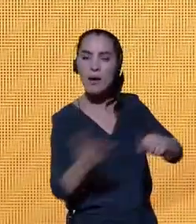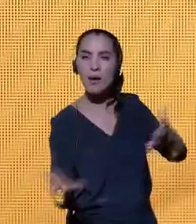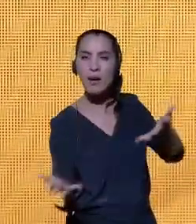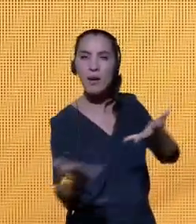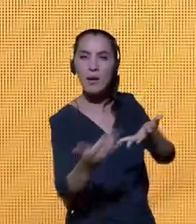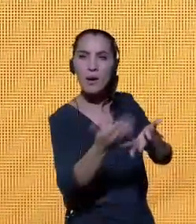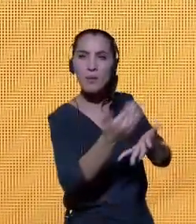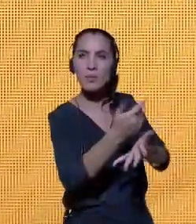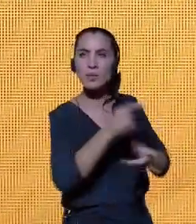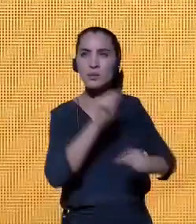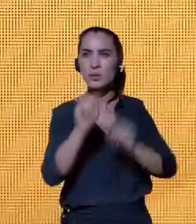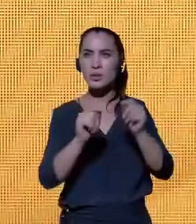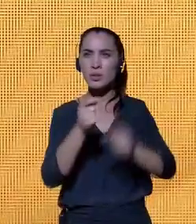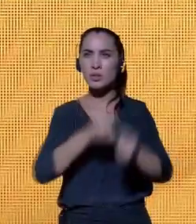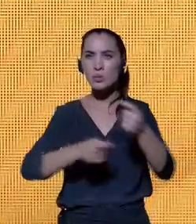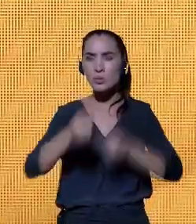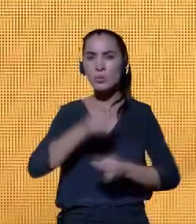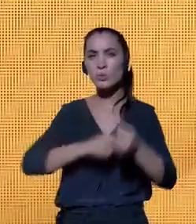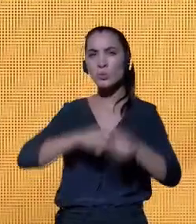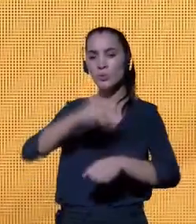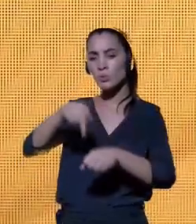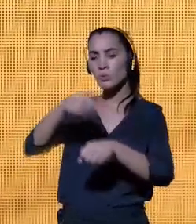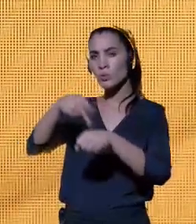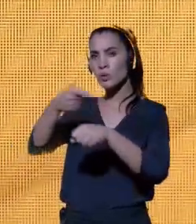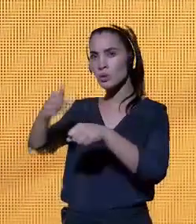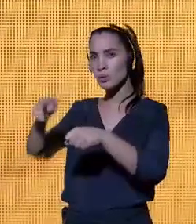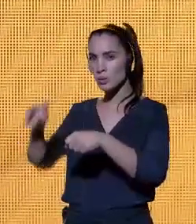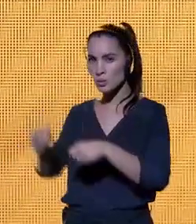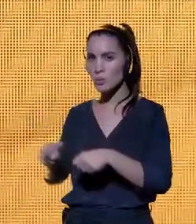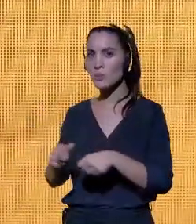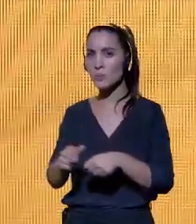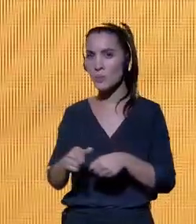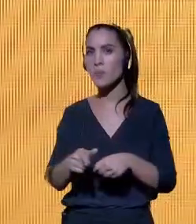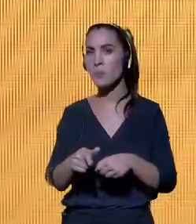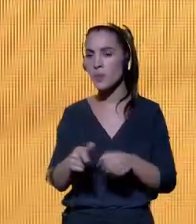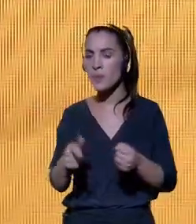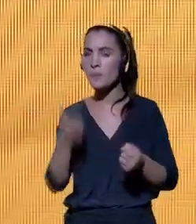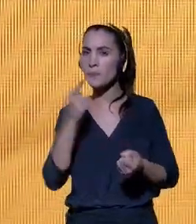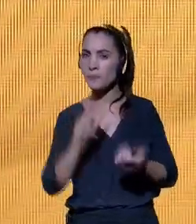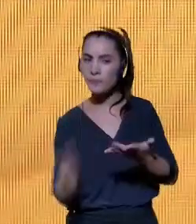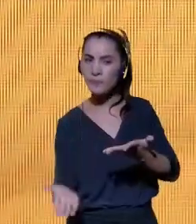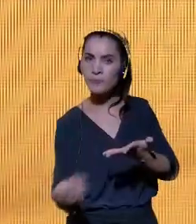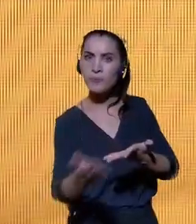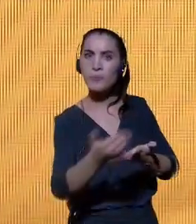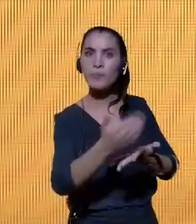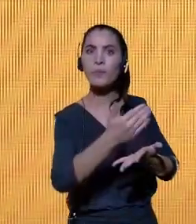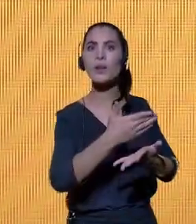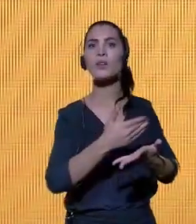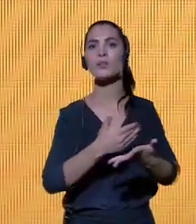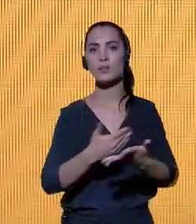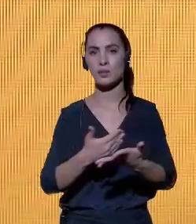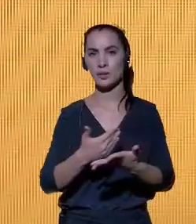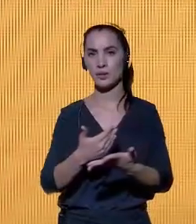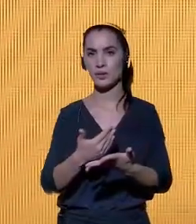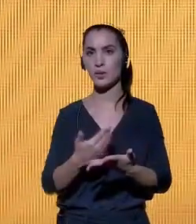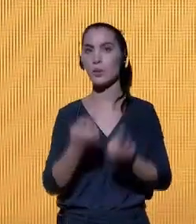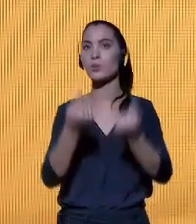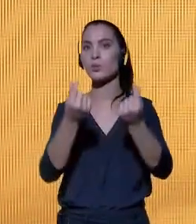captação de recursos internacionais, na aplicação desses recursos internacionais. Eu